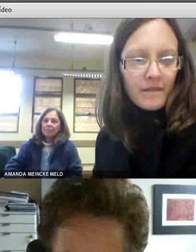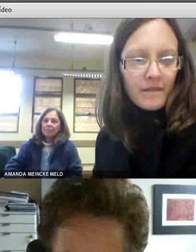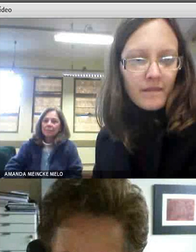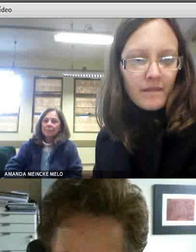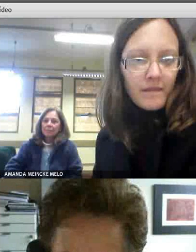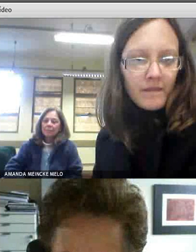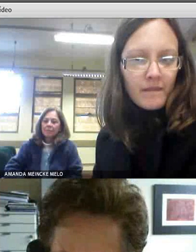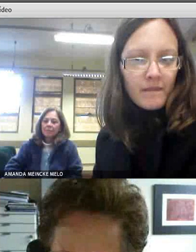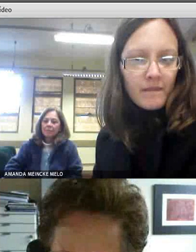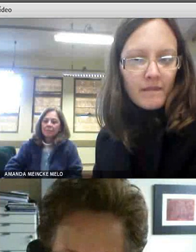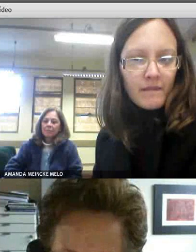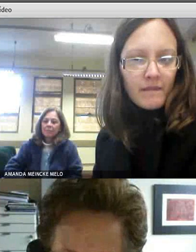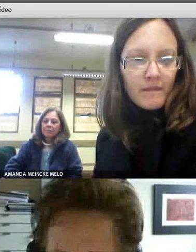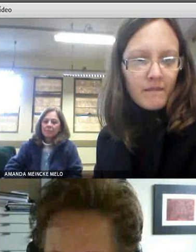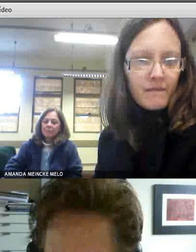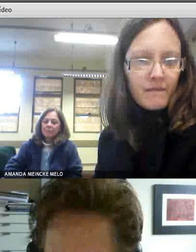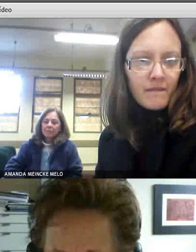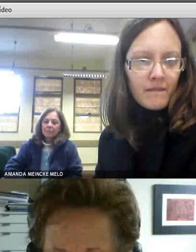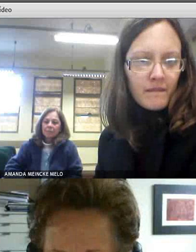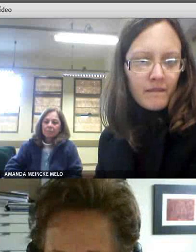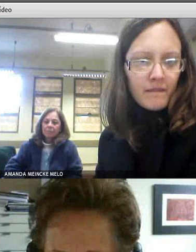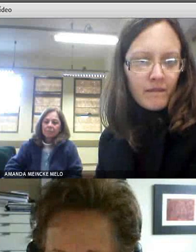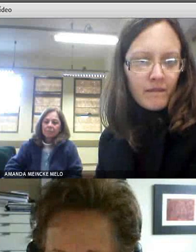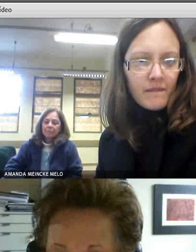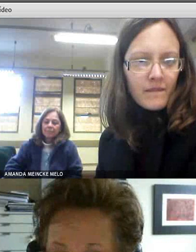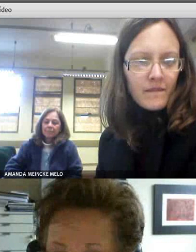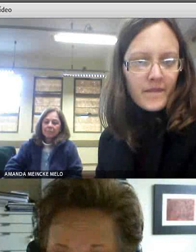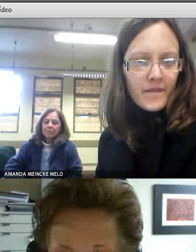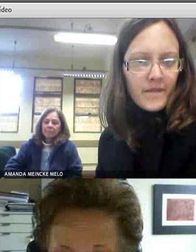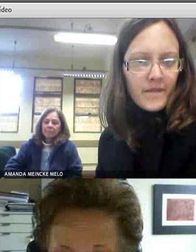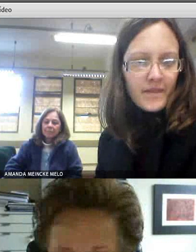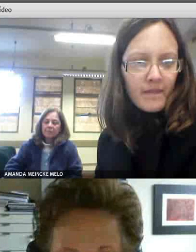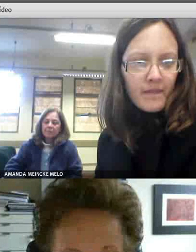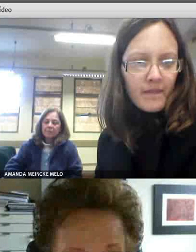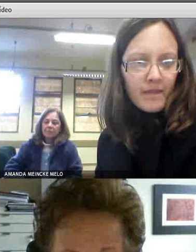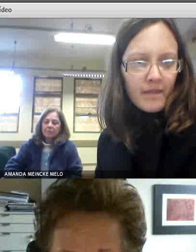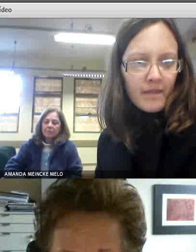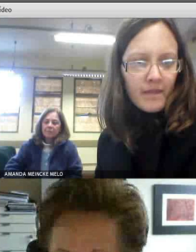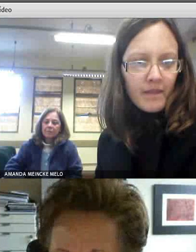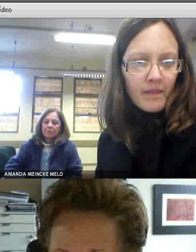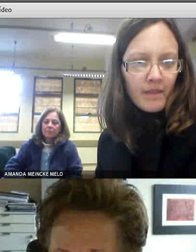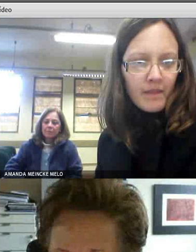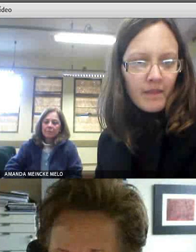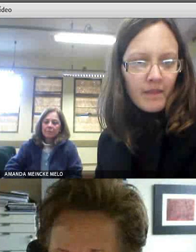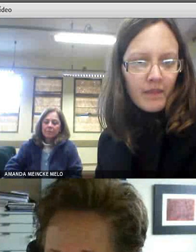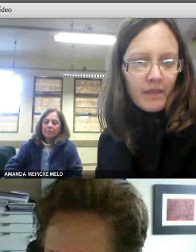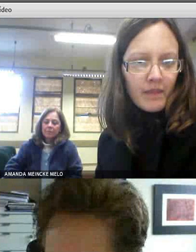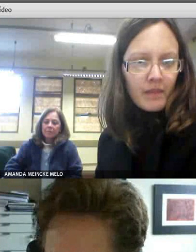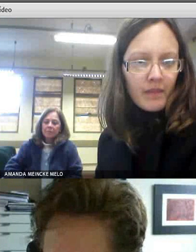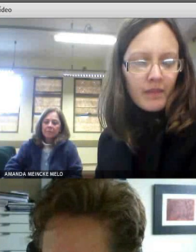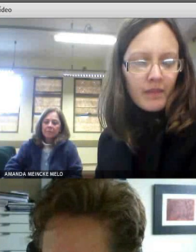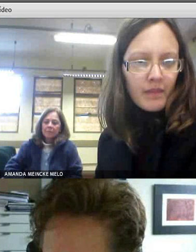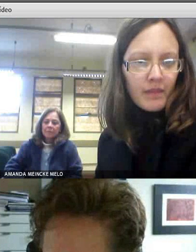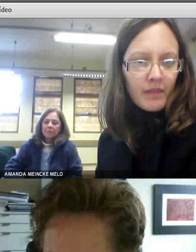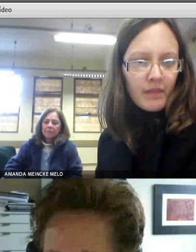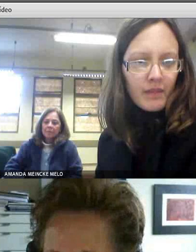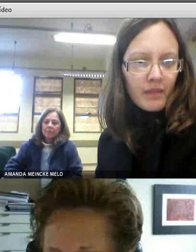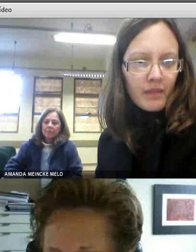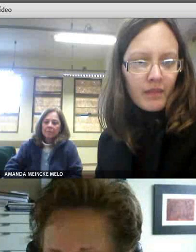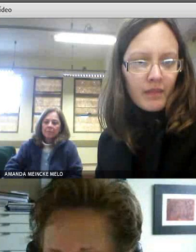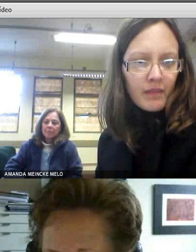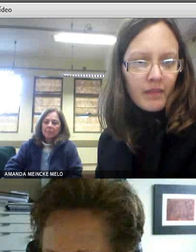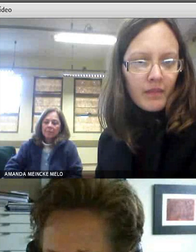sempre, né? No ensino médio e cai no vestibular. Só que tu pergunta para qualquer pessoa de tua profissão, ninguém mais lembra. Não lembra